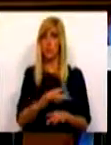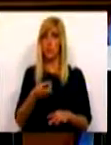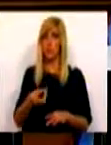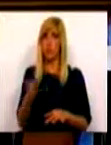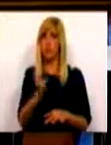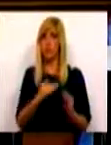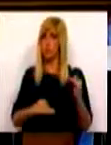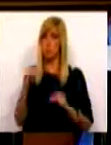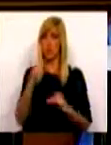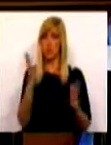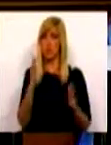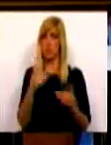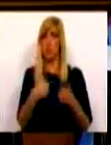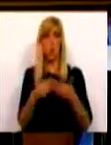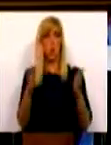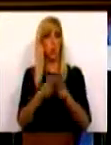99%.